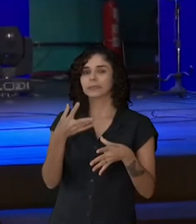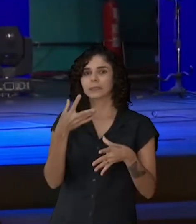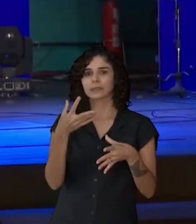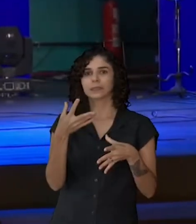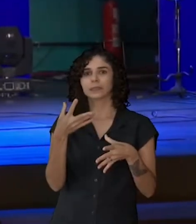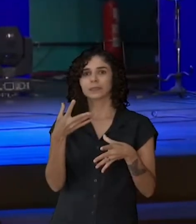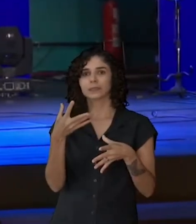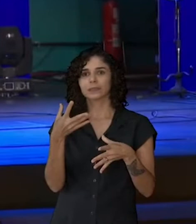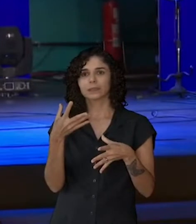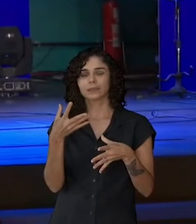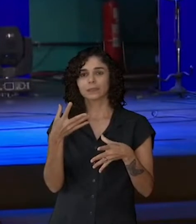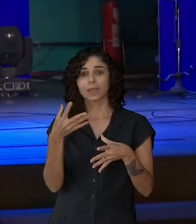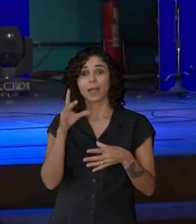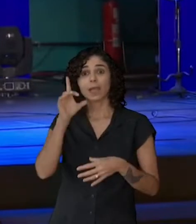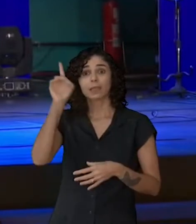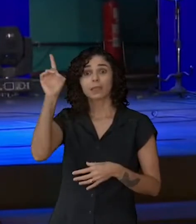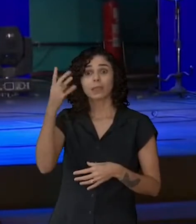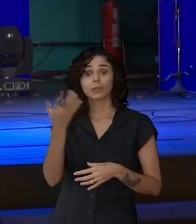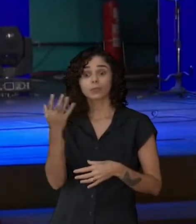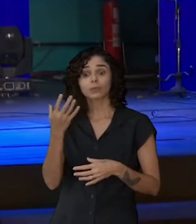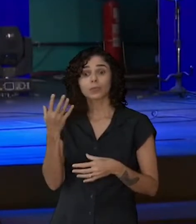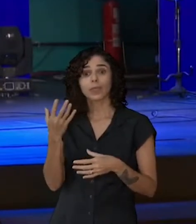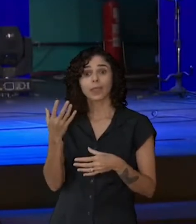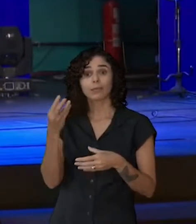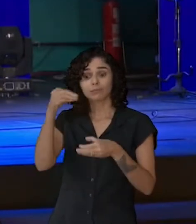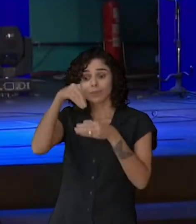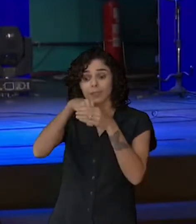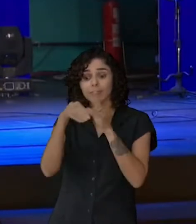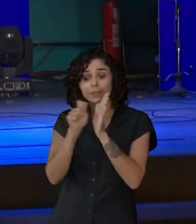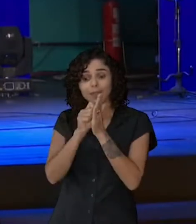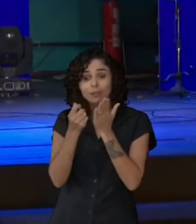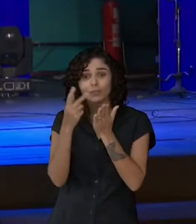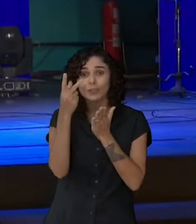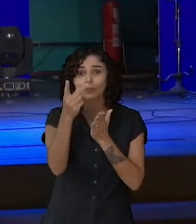agenda quando o Espírito Santo quer ocupá-la, mas você não deixa.